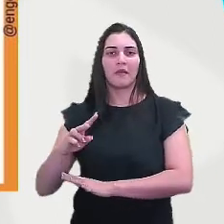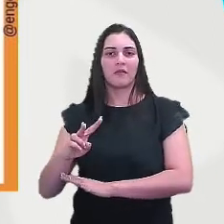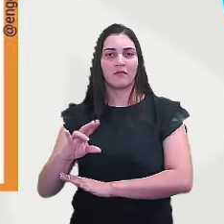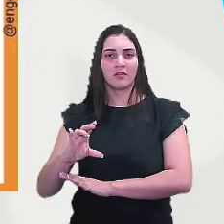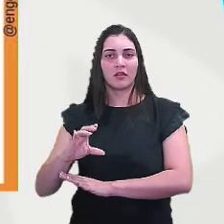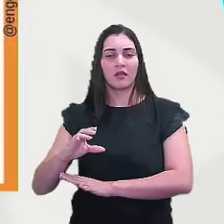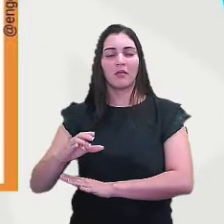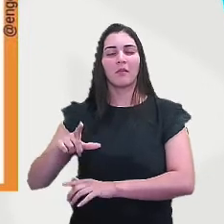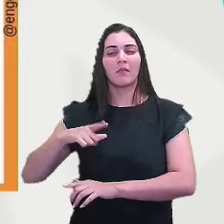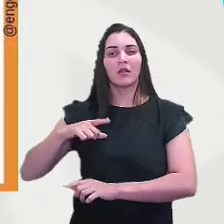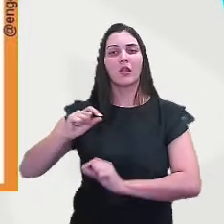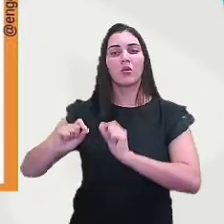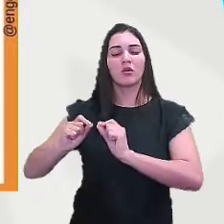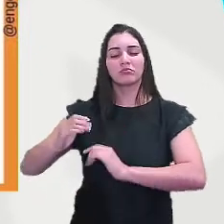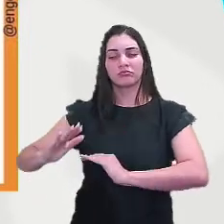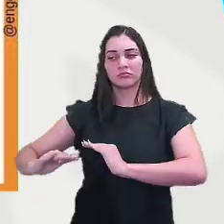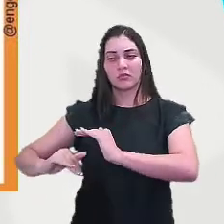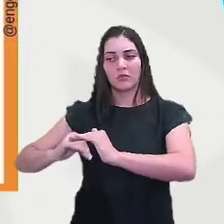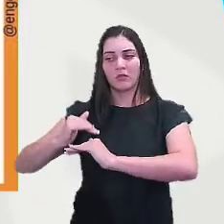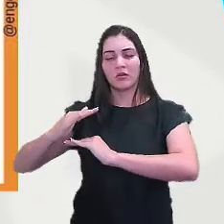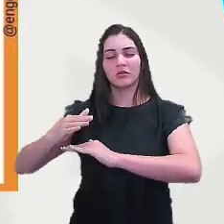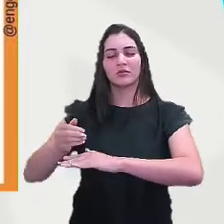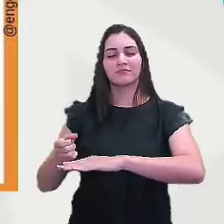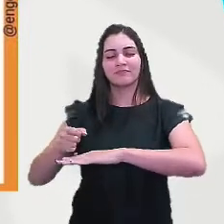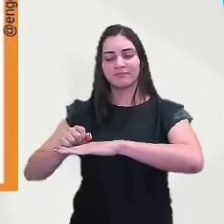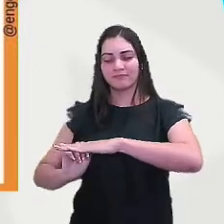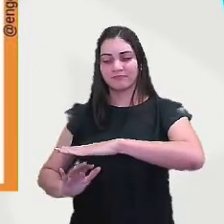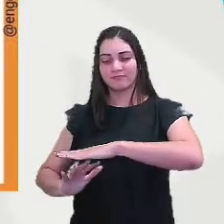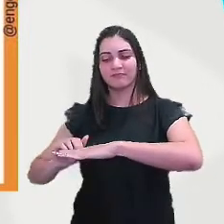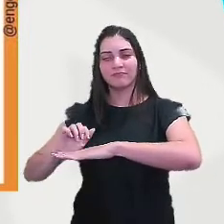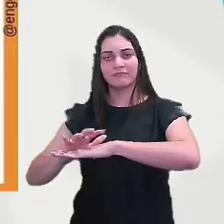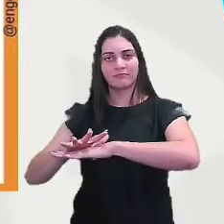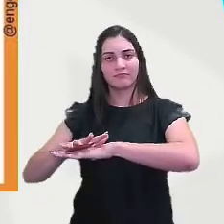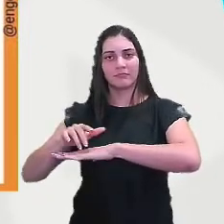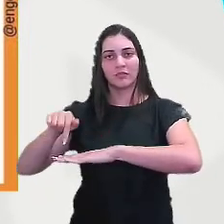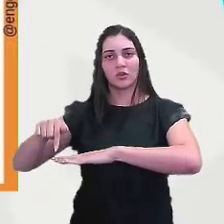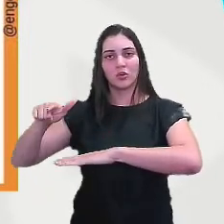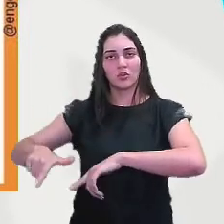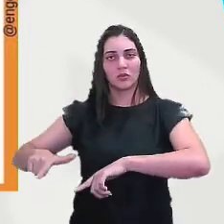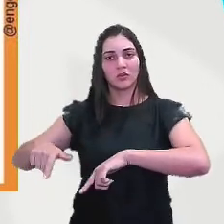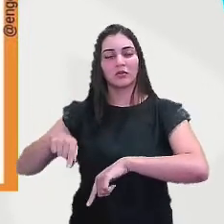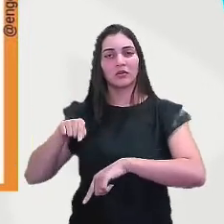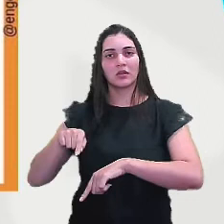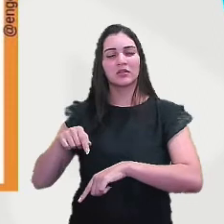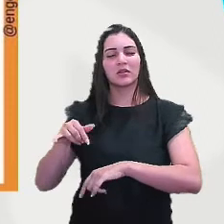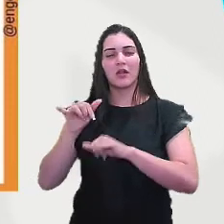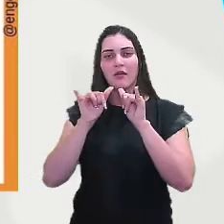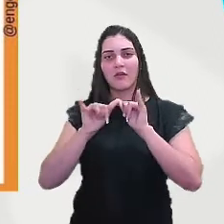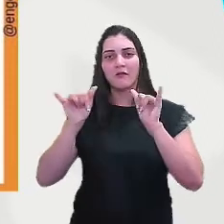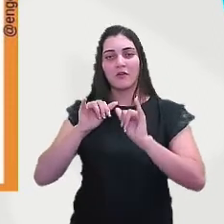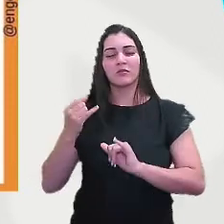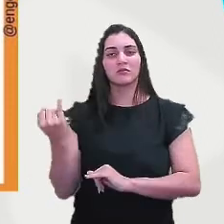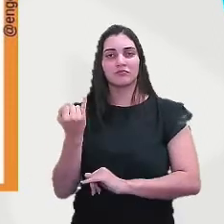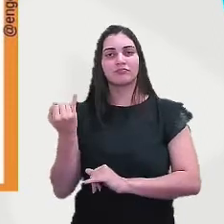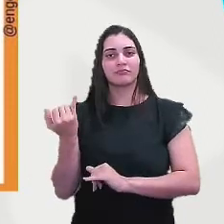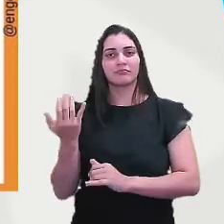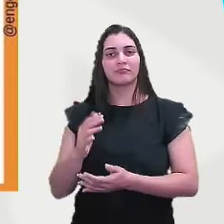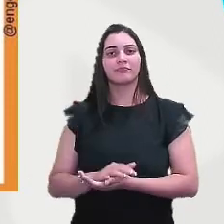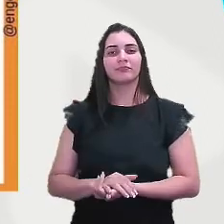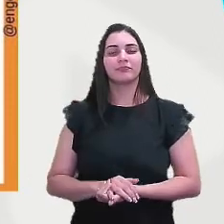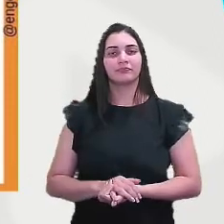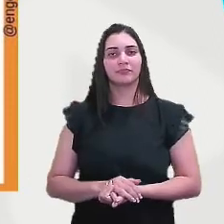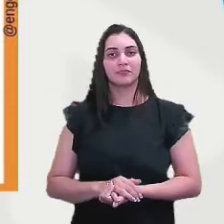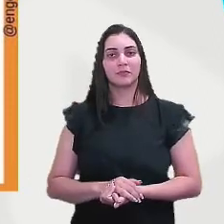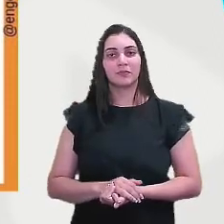quê? Para promover esse processo de hipermeabilização desse ambiente. Então, essa já é uma informação extremamente relevante,